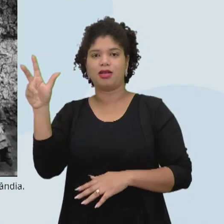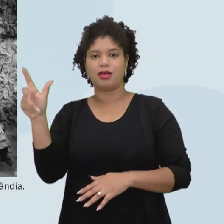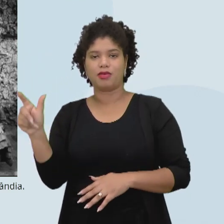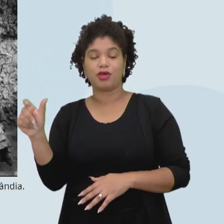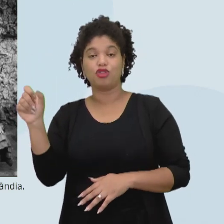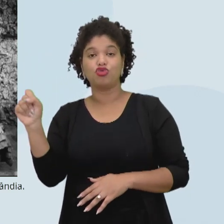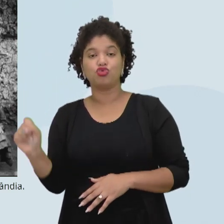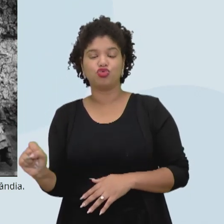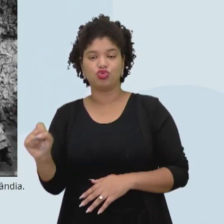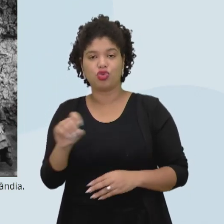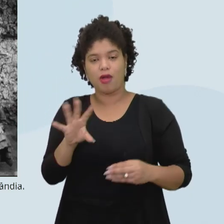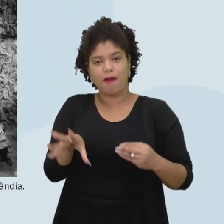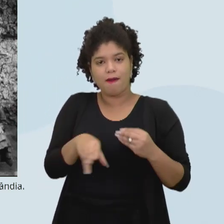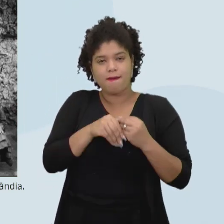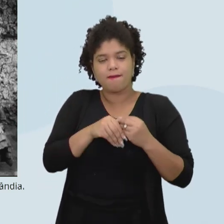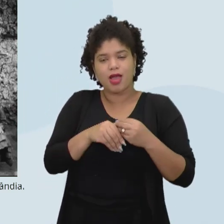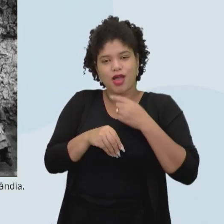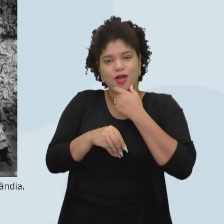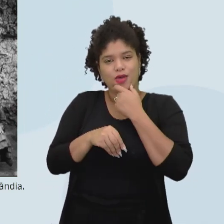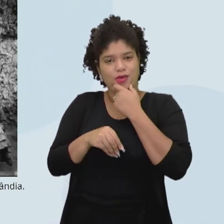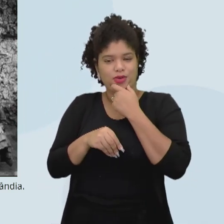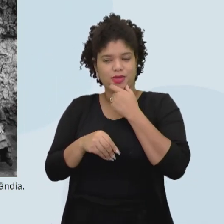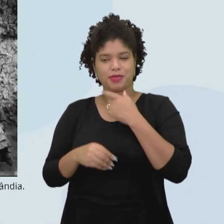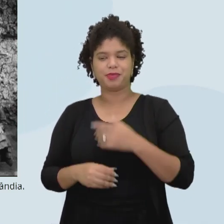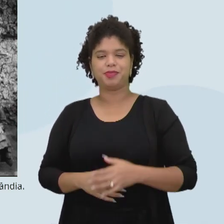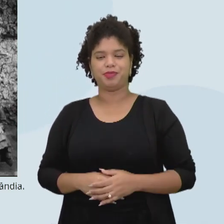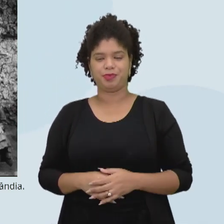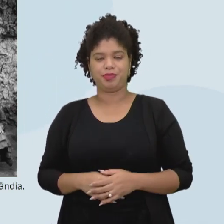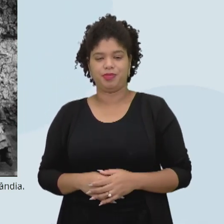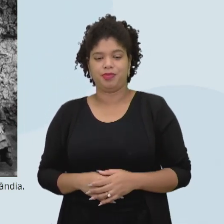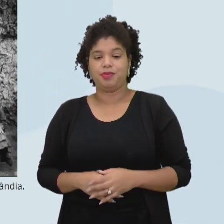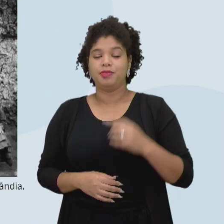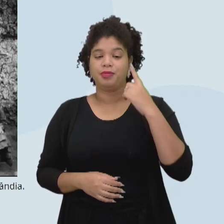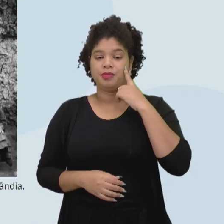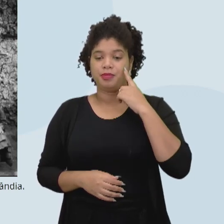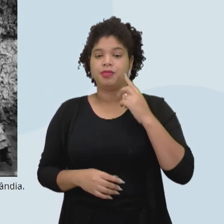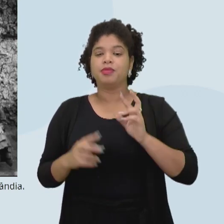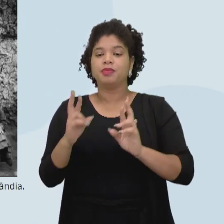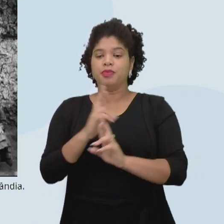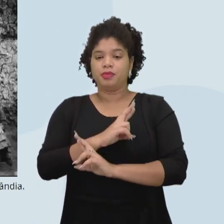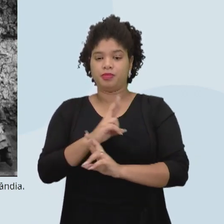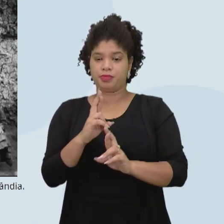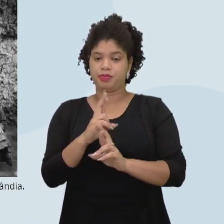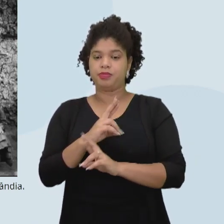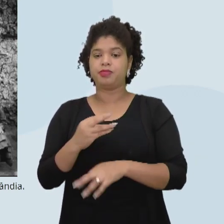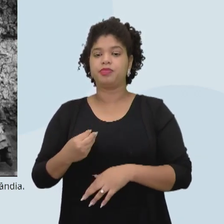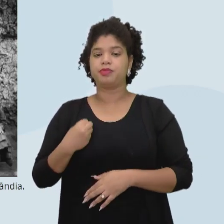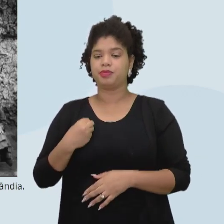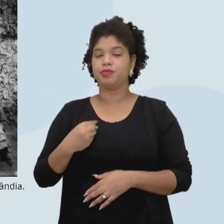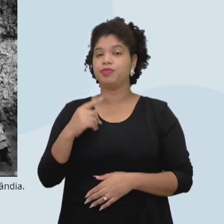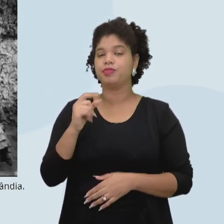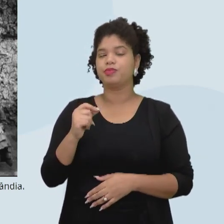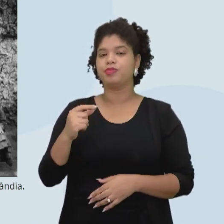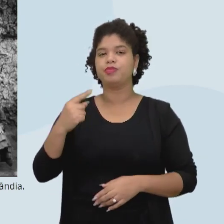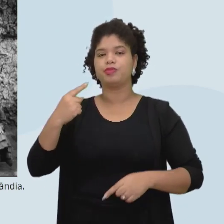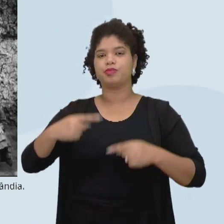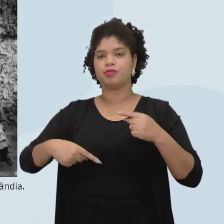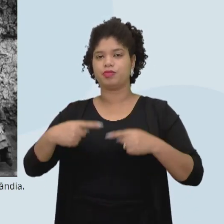Britânico. E aí vai rolar uma relação política